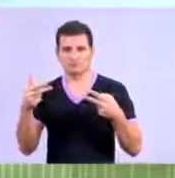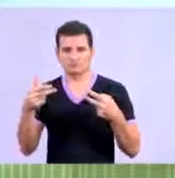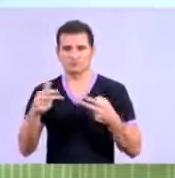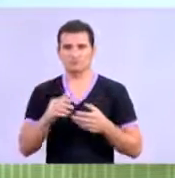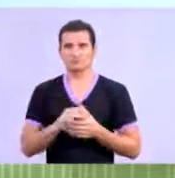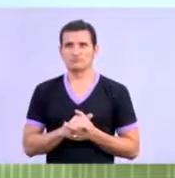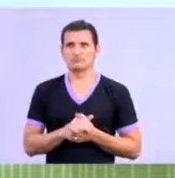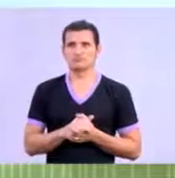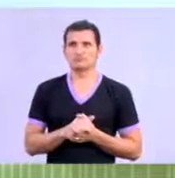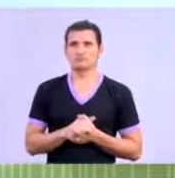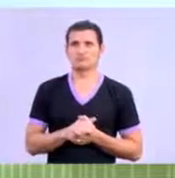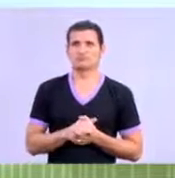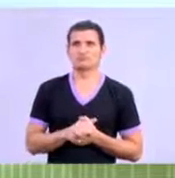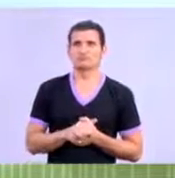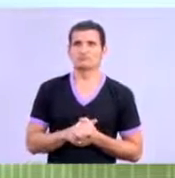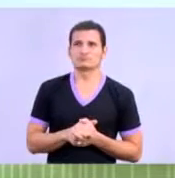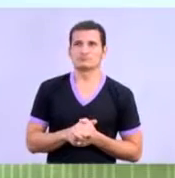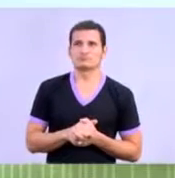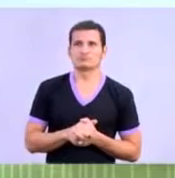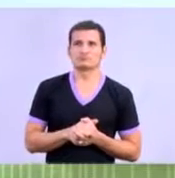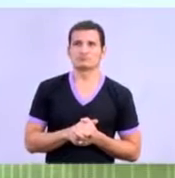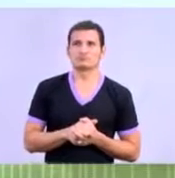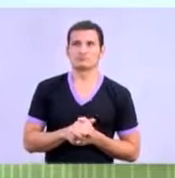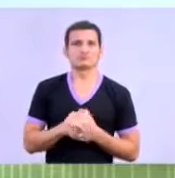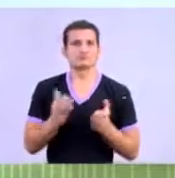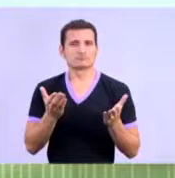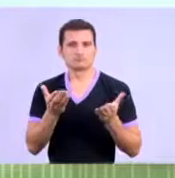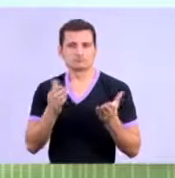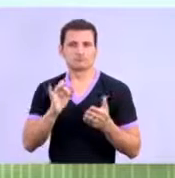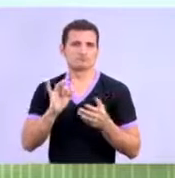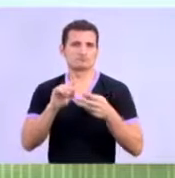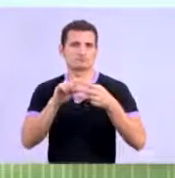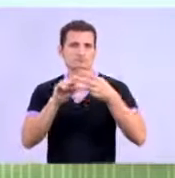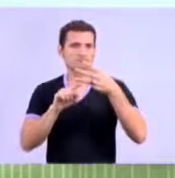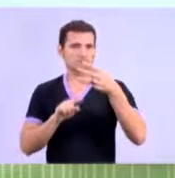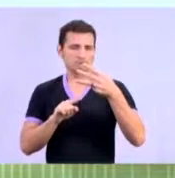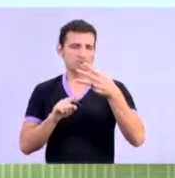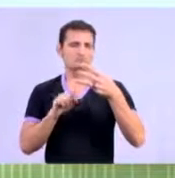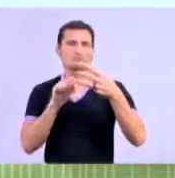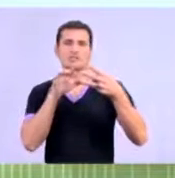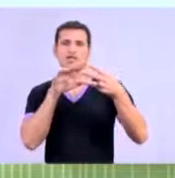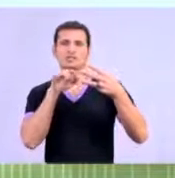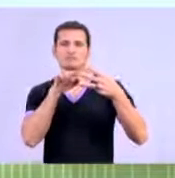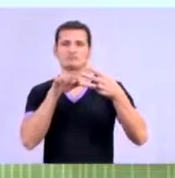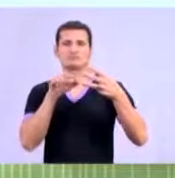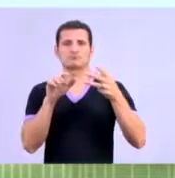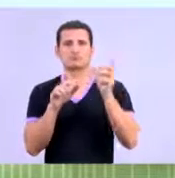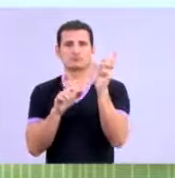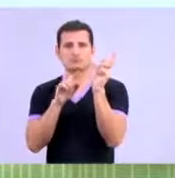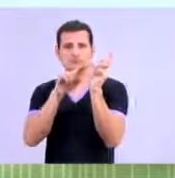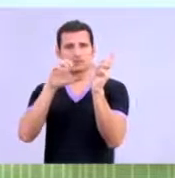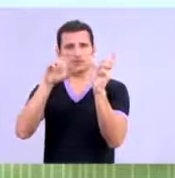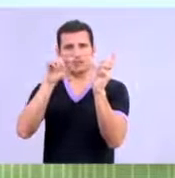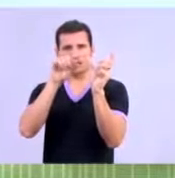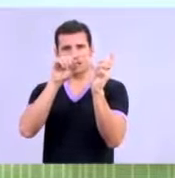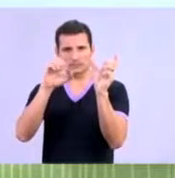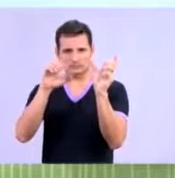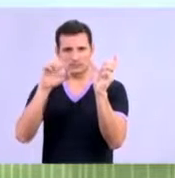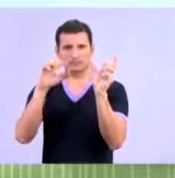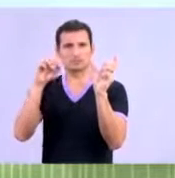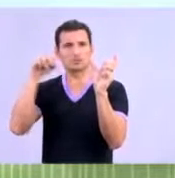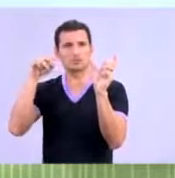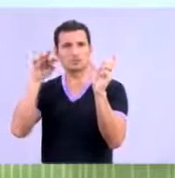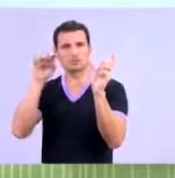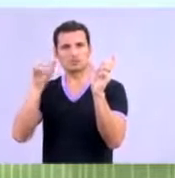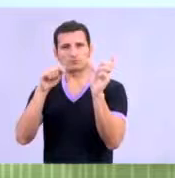A seguir sendo os próximos capítulos. Mas, por enquanto, eu só defini essas 3 características para a classe conta corrente. Depois